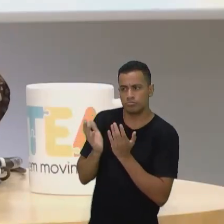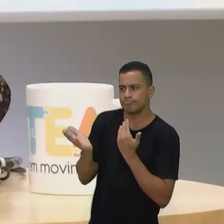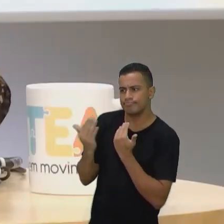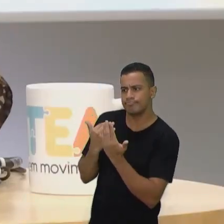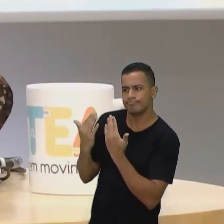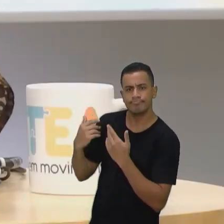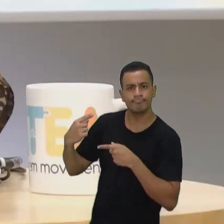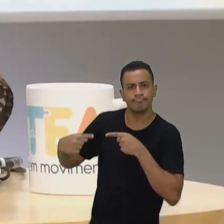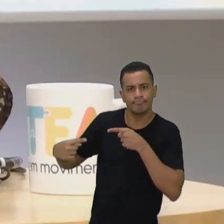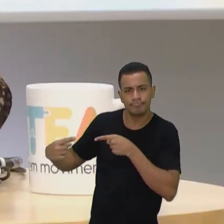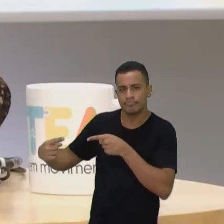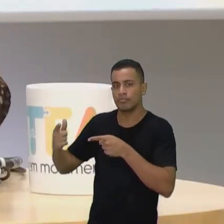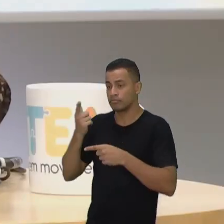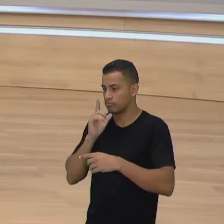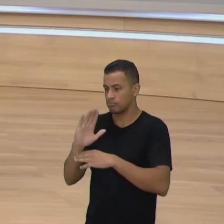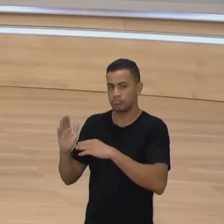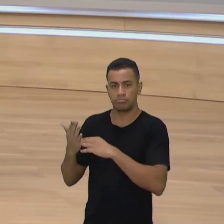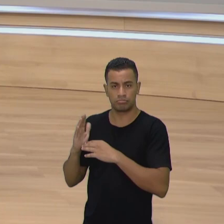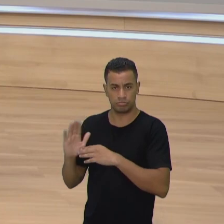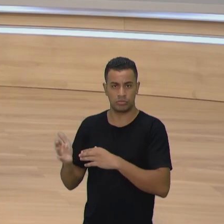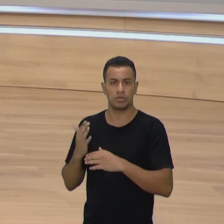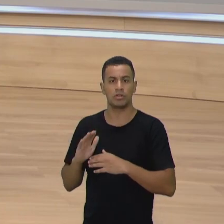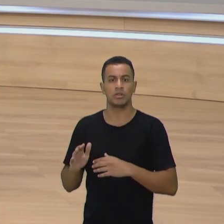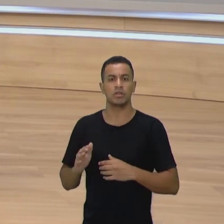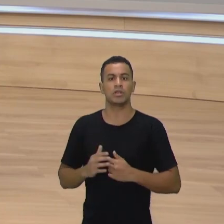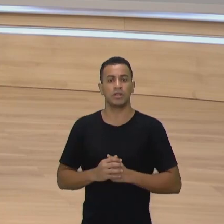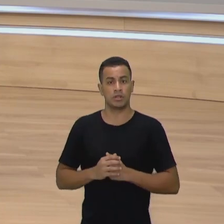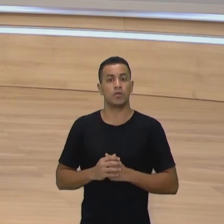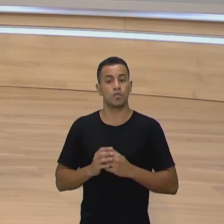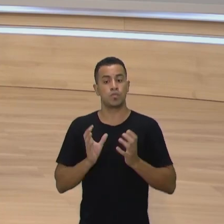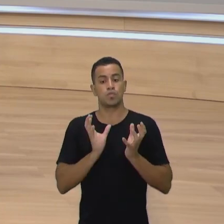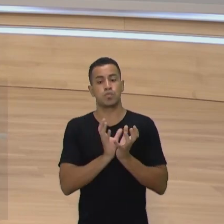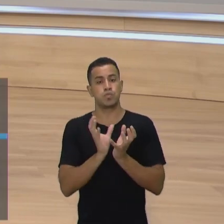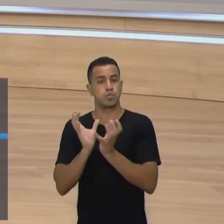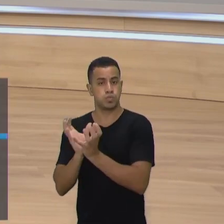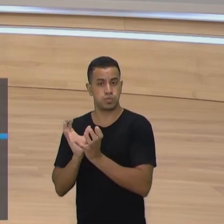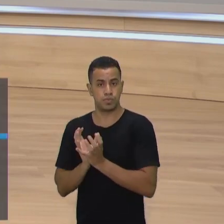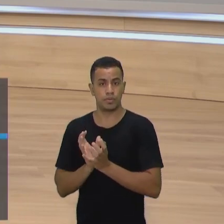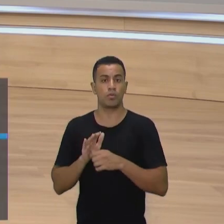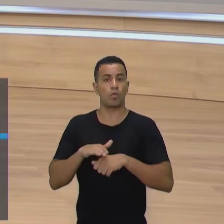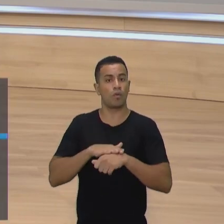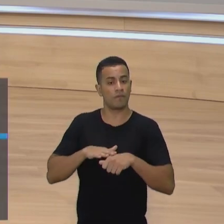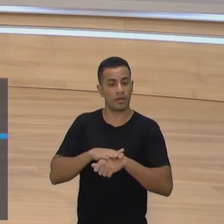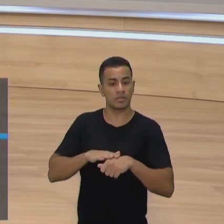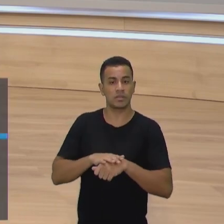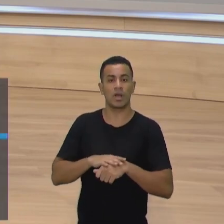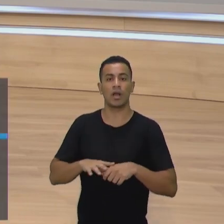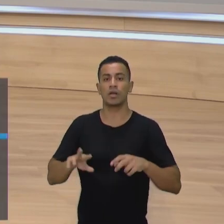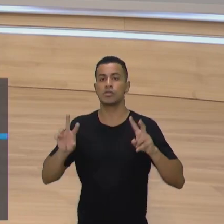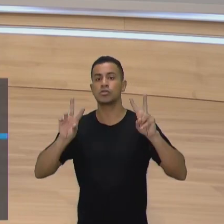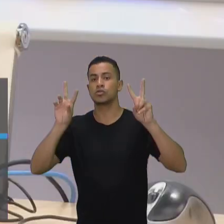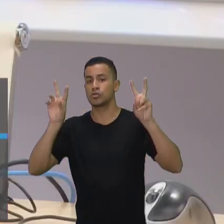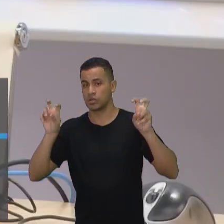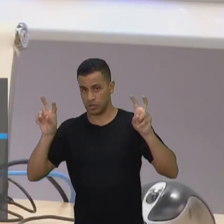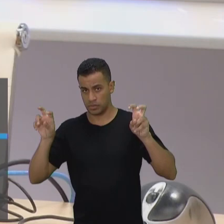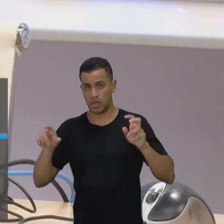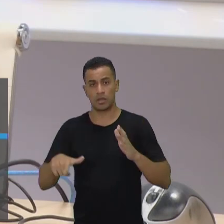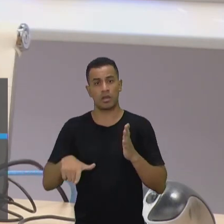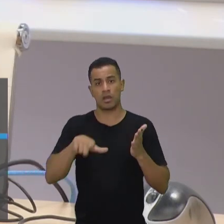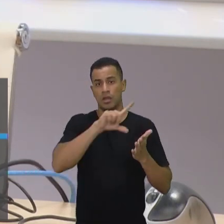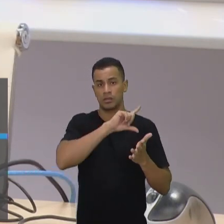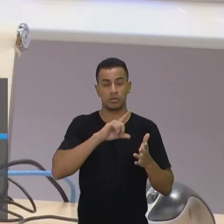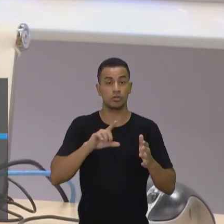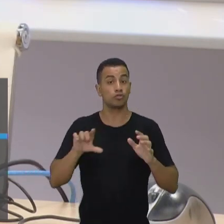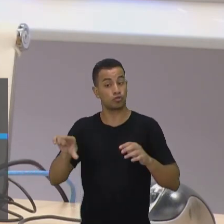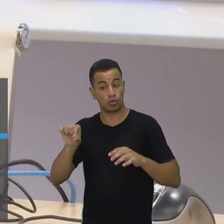colaborativa. Sim. Os participantes, eles são divididos em grupos para conversar sobre um determinado tema previamente escolhido.